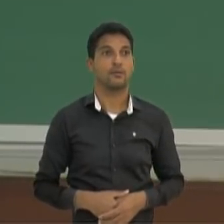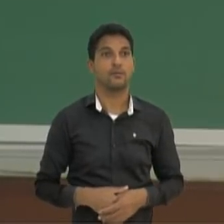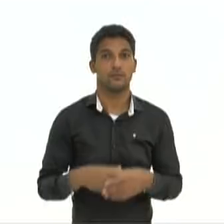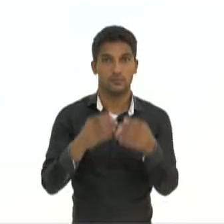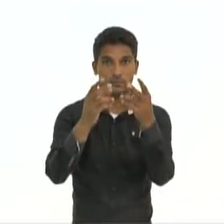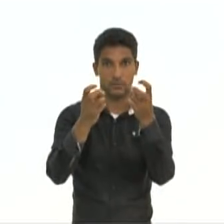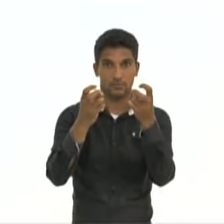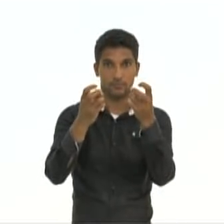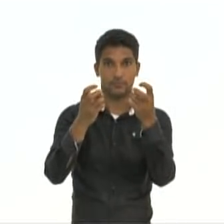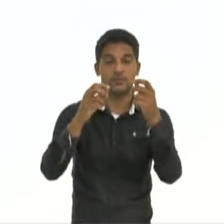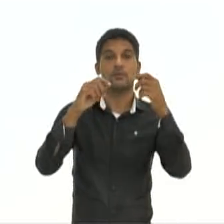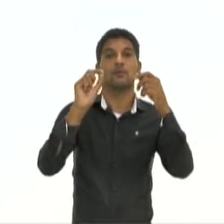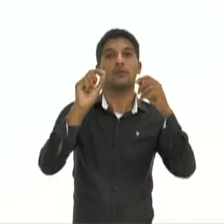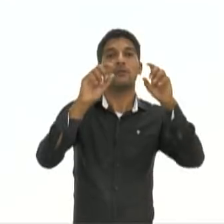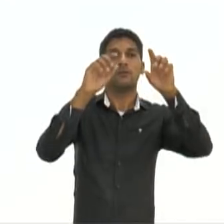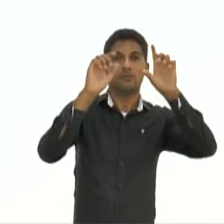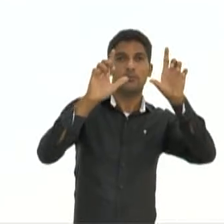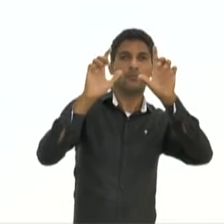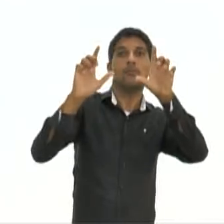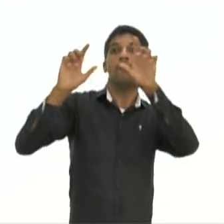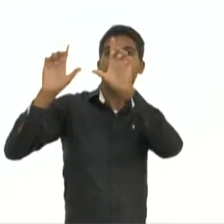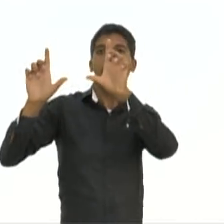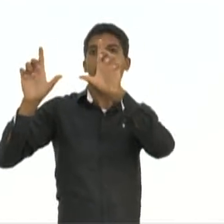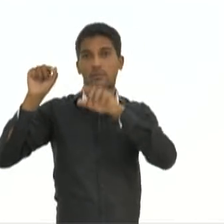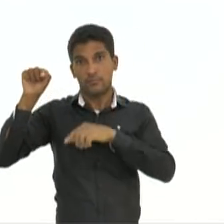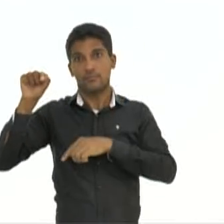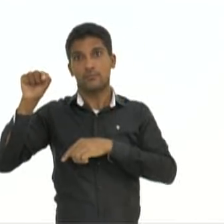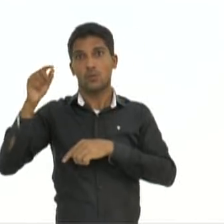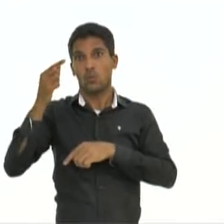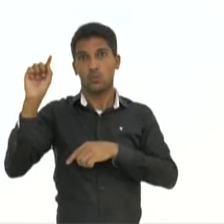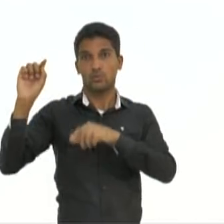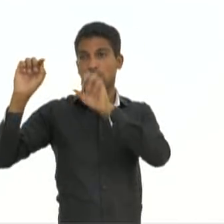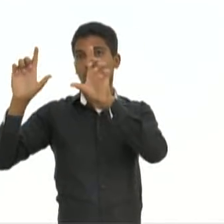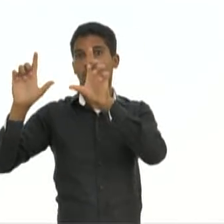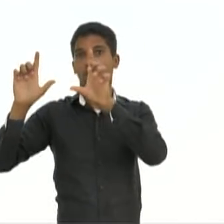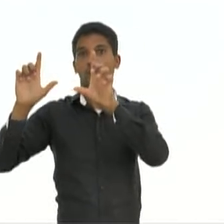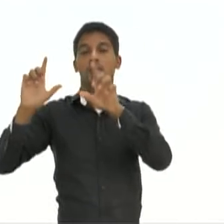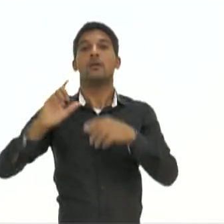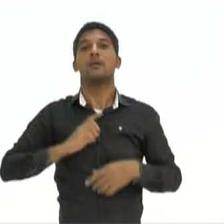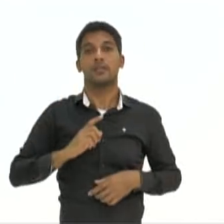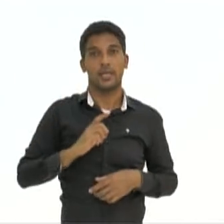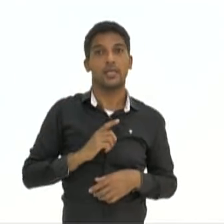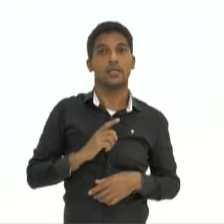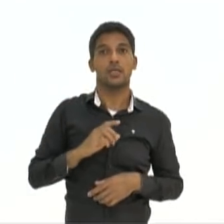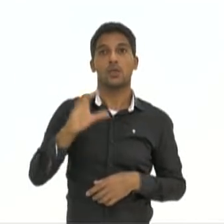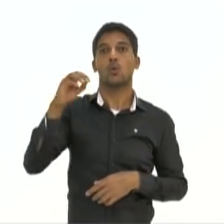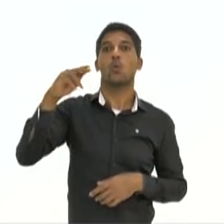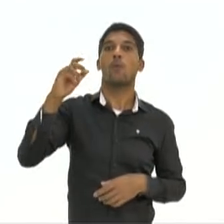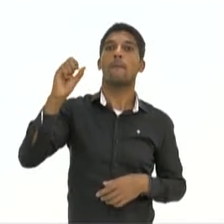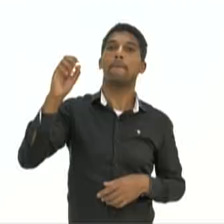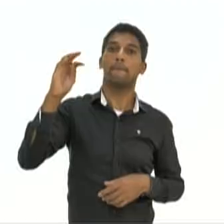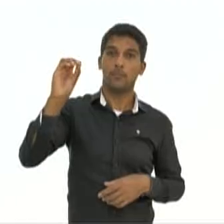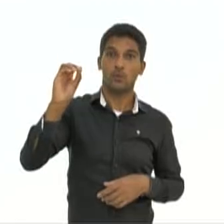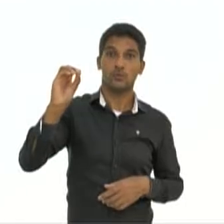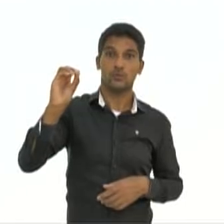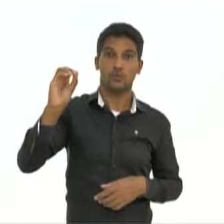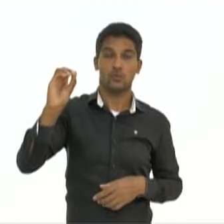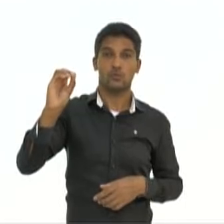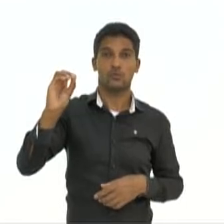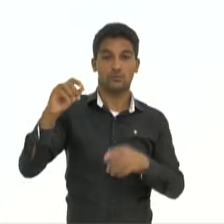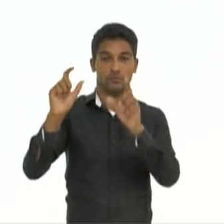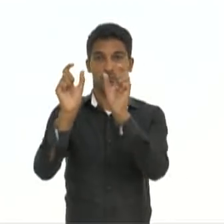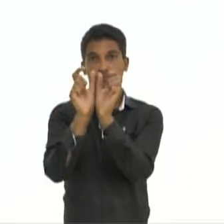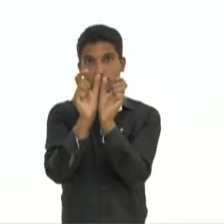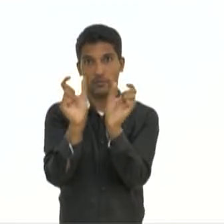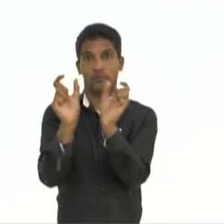período composto por coordenação, né? Vamos ver lá o último quadrinho, ó, busca um namorado sarado, bonitão, inteligente e com grana,